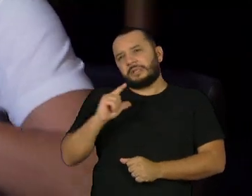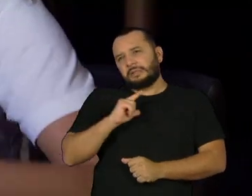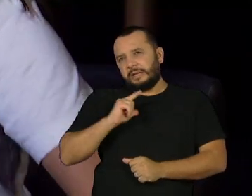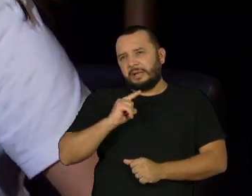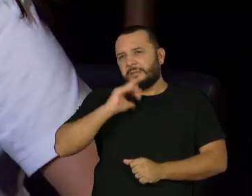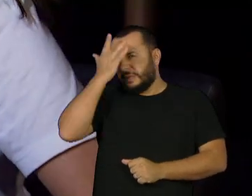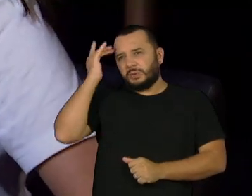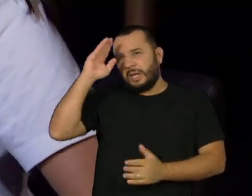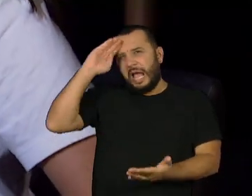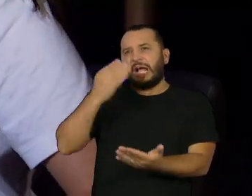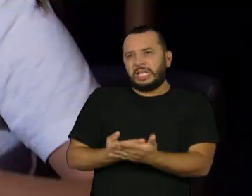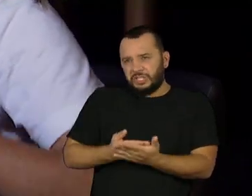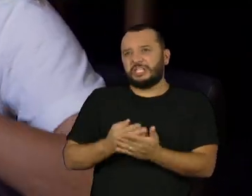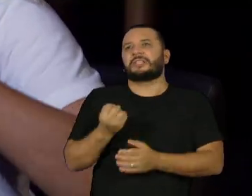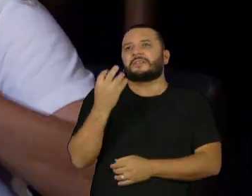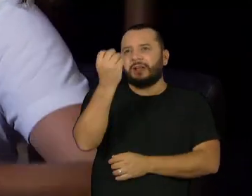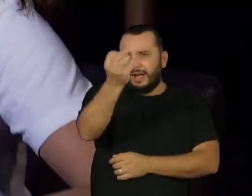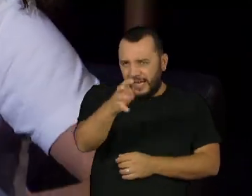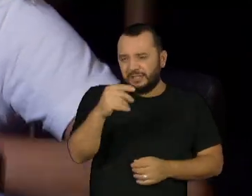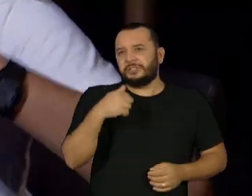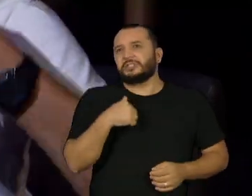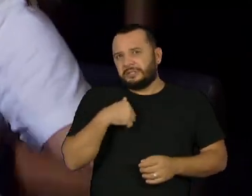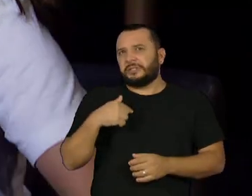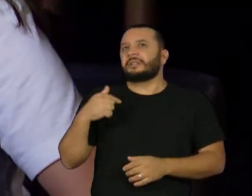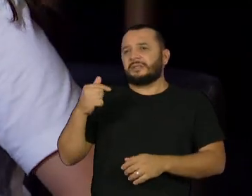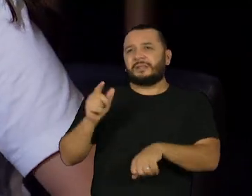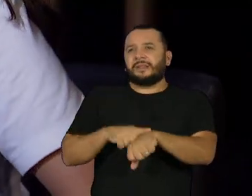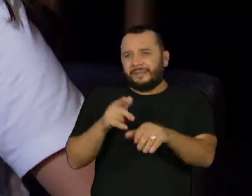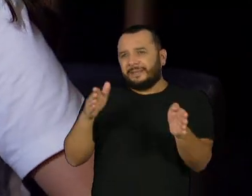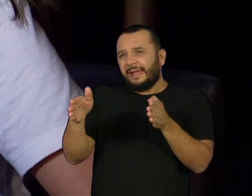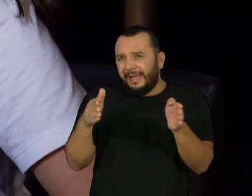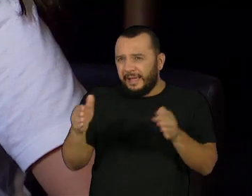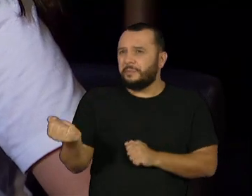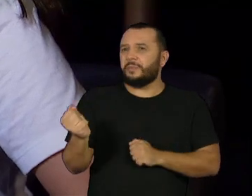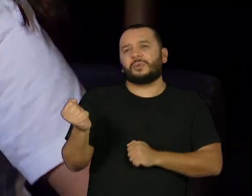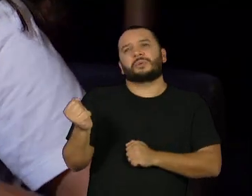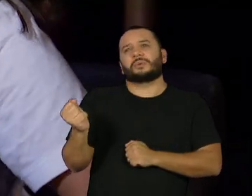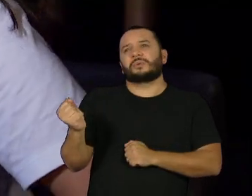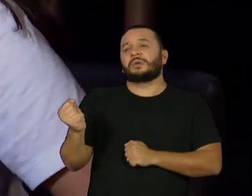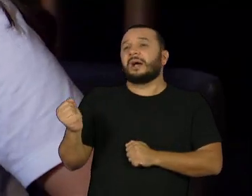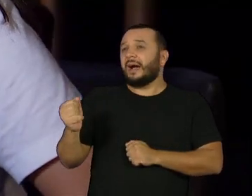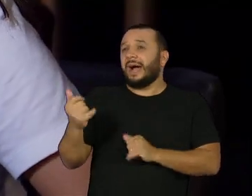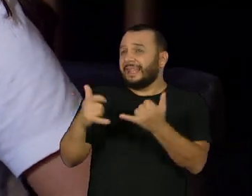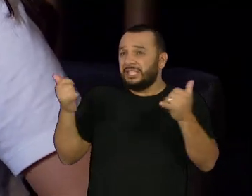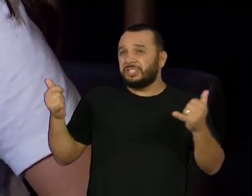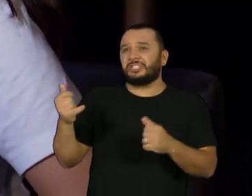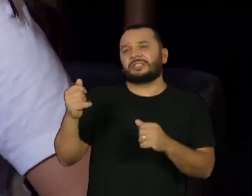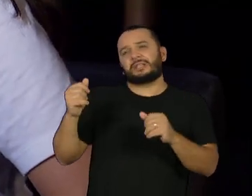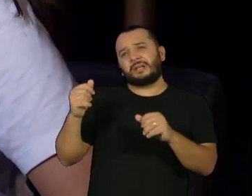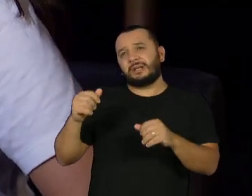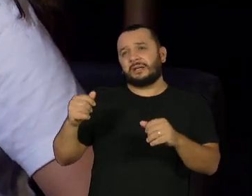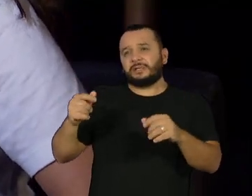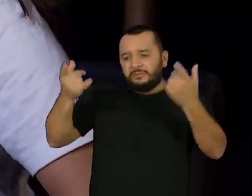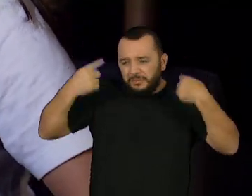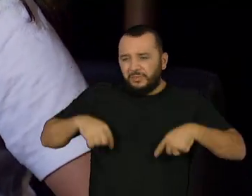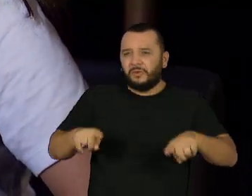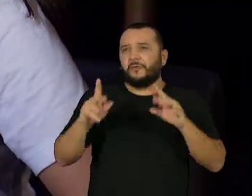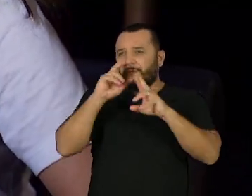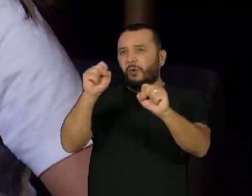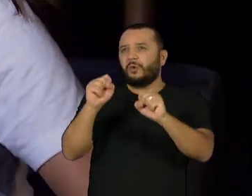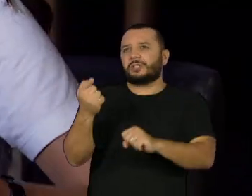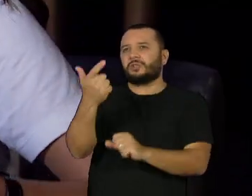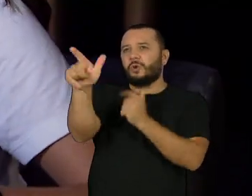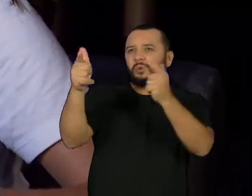gente que acreditou na viagem, a profissão deles, usando o tempo dos outros, né, a energia dos outros. Você está